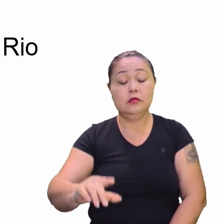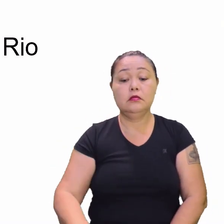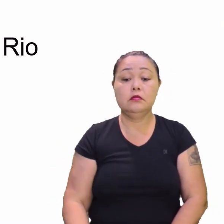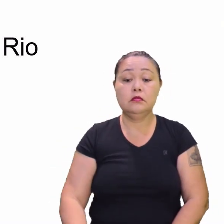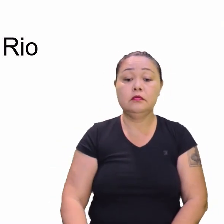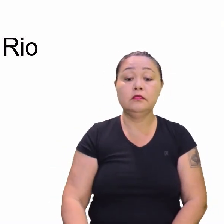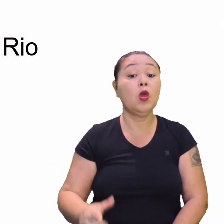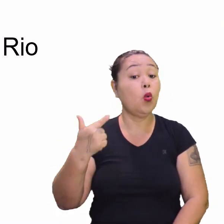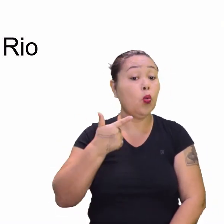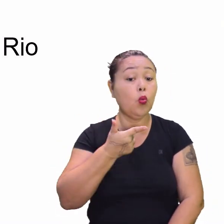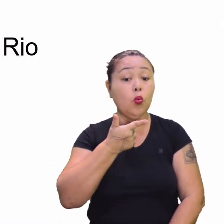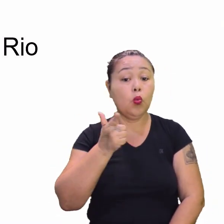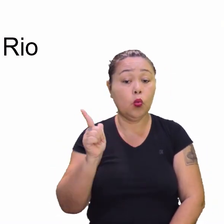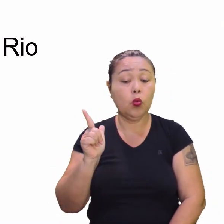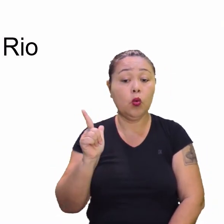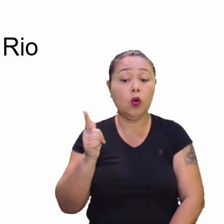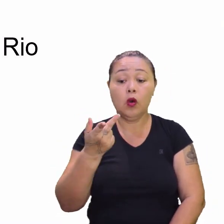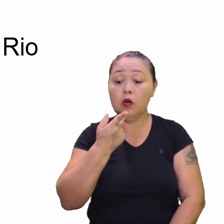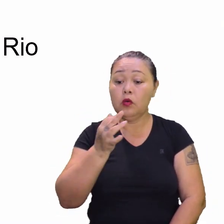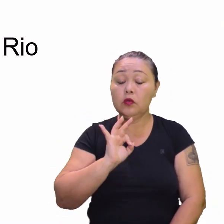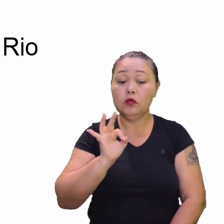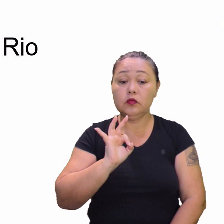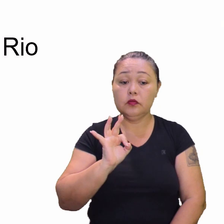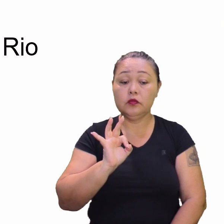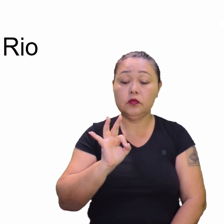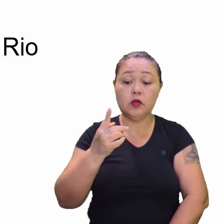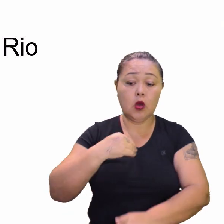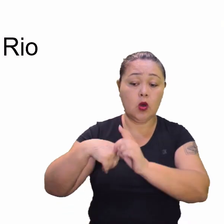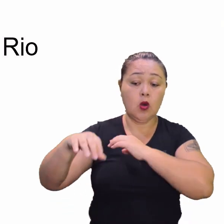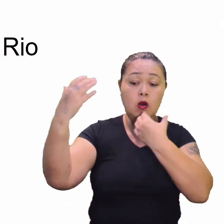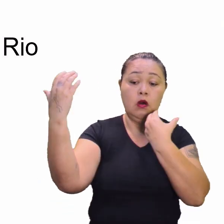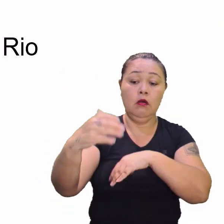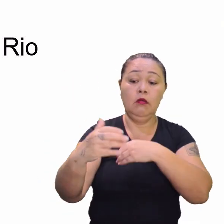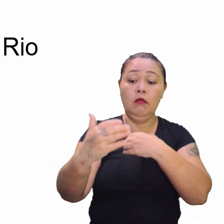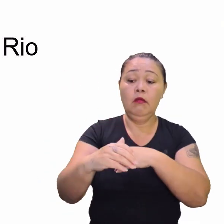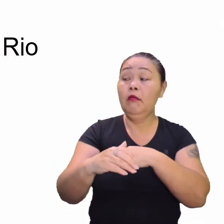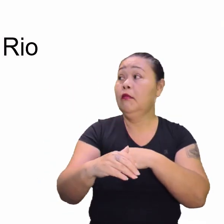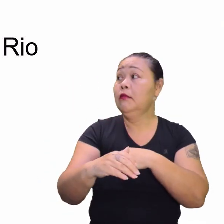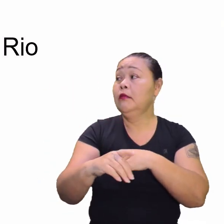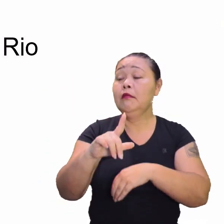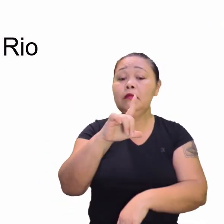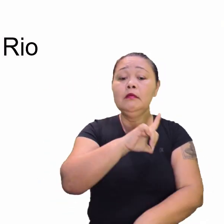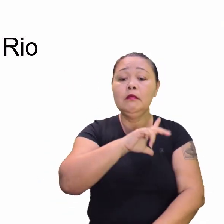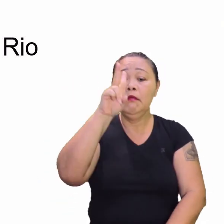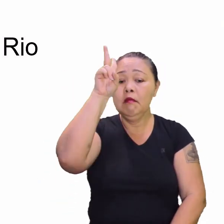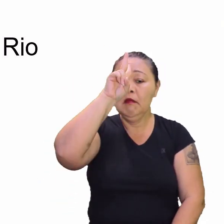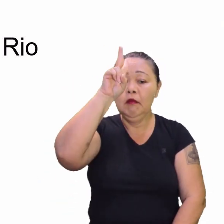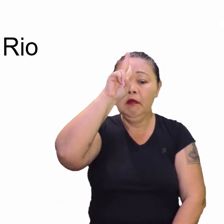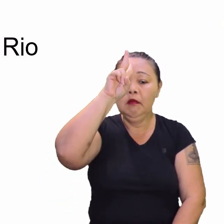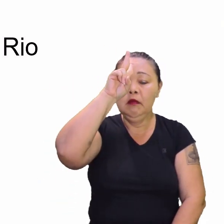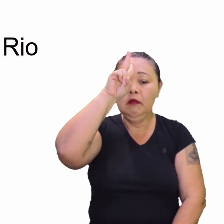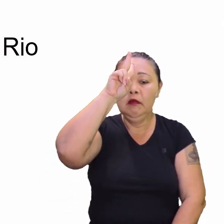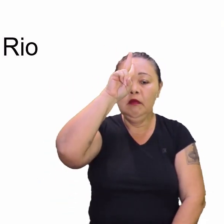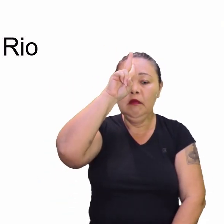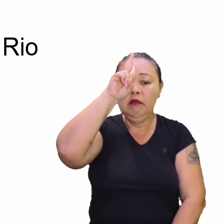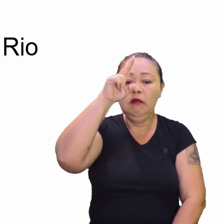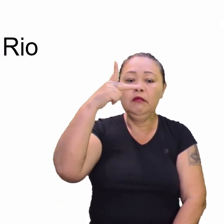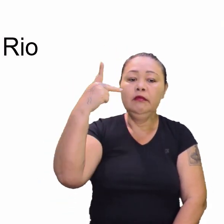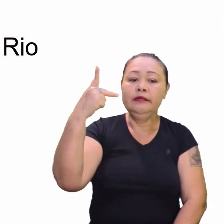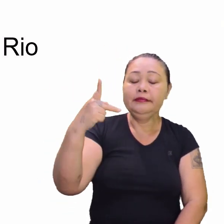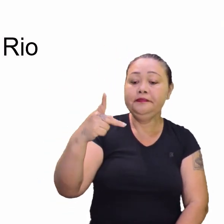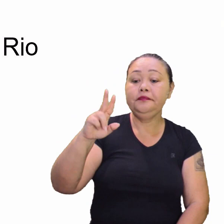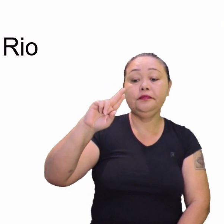Então... E outra situação, além de não ter falado, a gente está lá no concurso, ele tem que lembrar o seguinte: